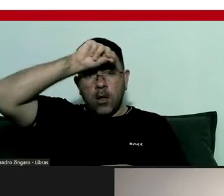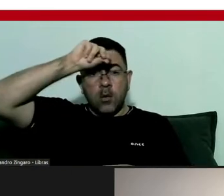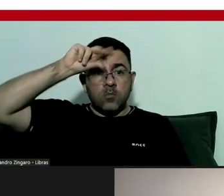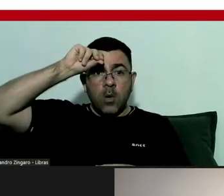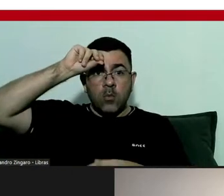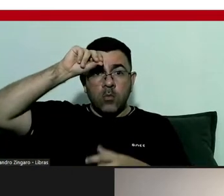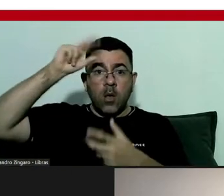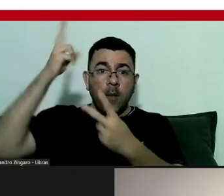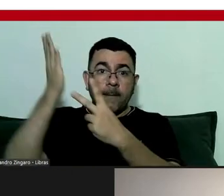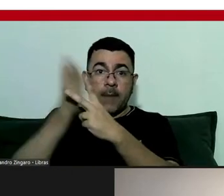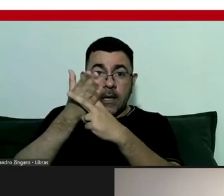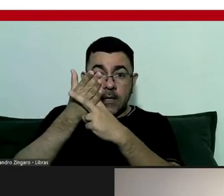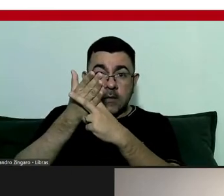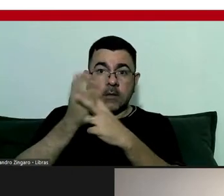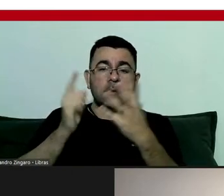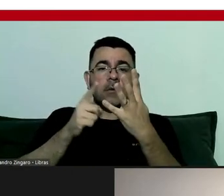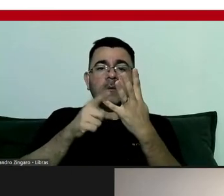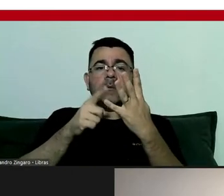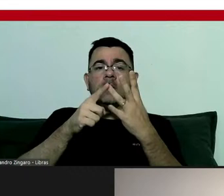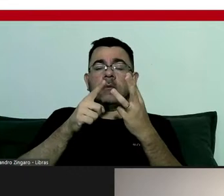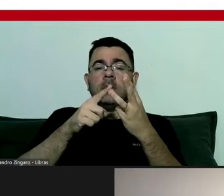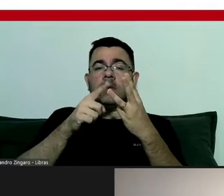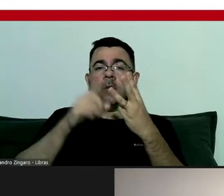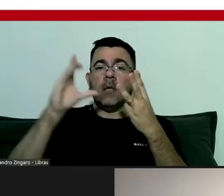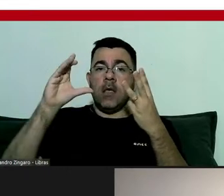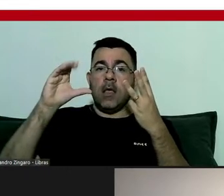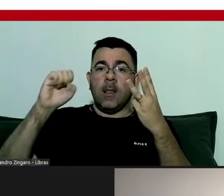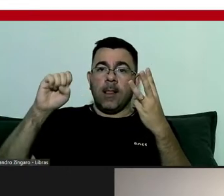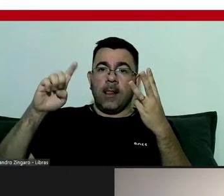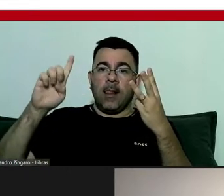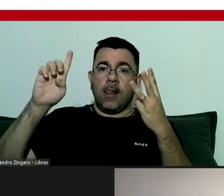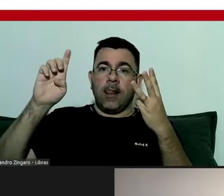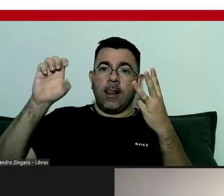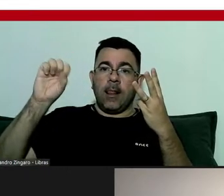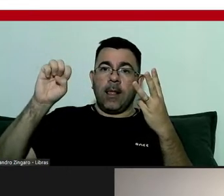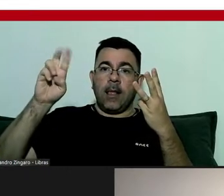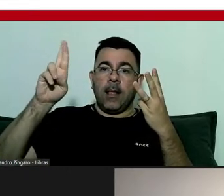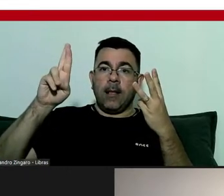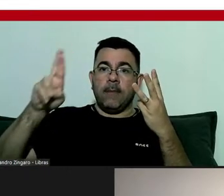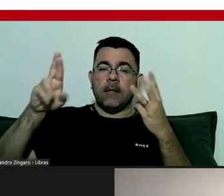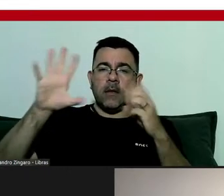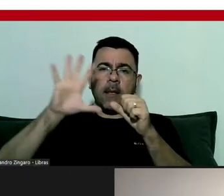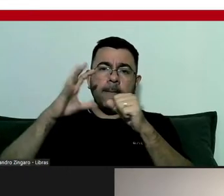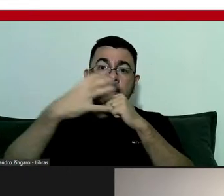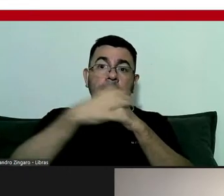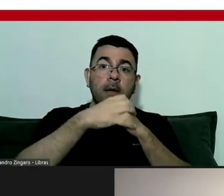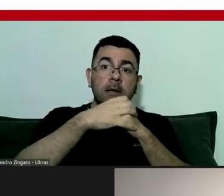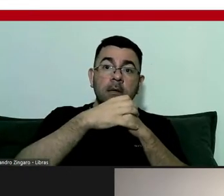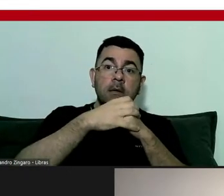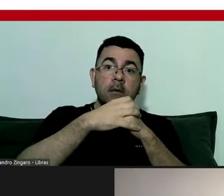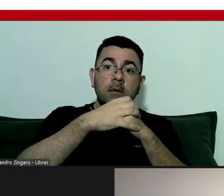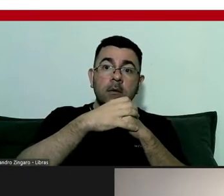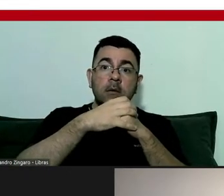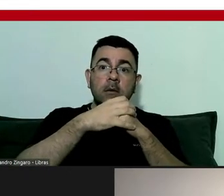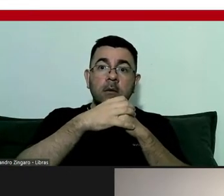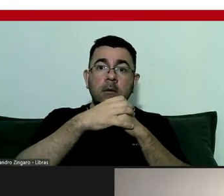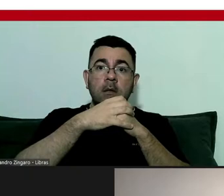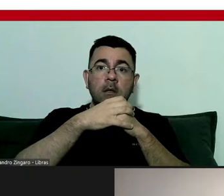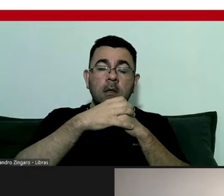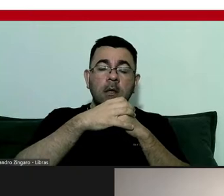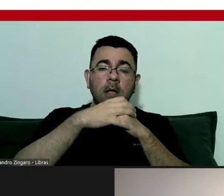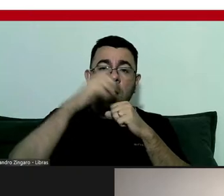mesmo o Cléber Moraes pergunta durante a pandemia aqui na na grande cruzeira em Porto